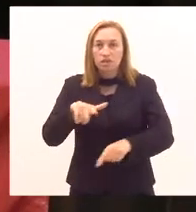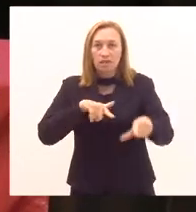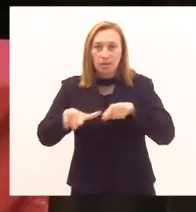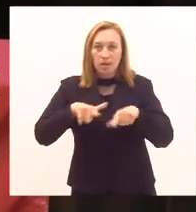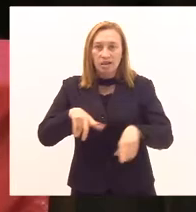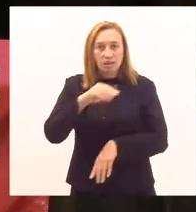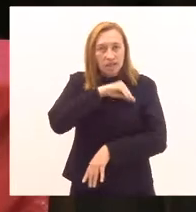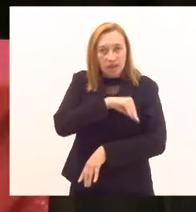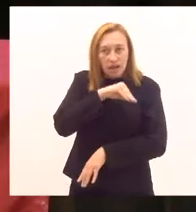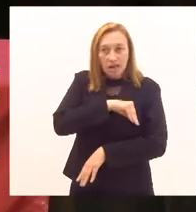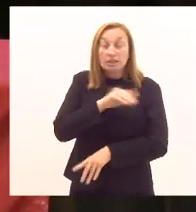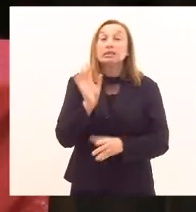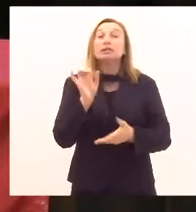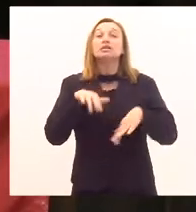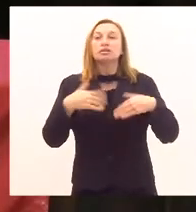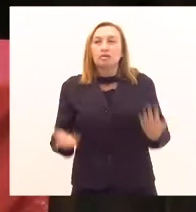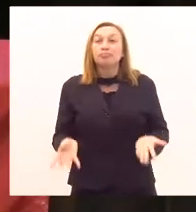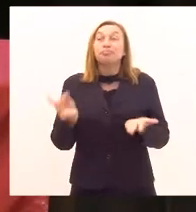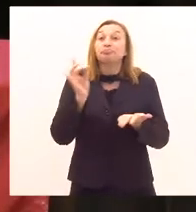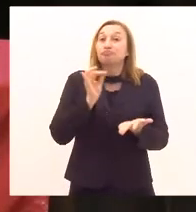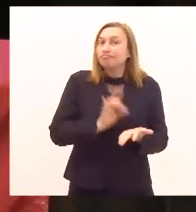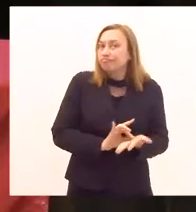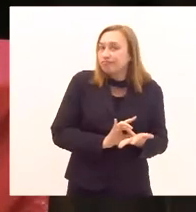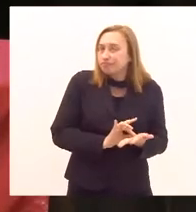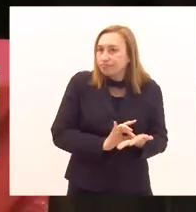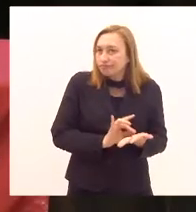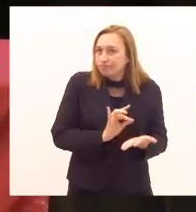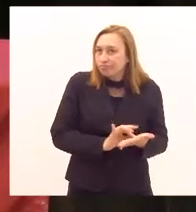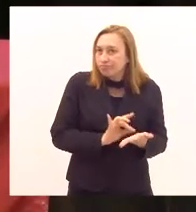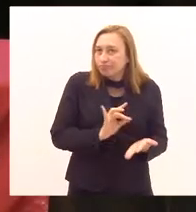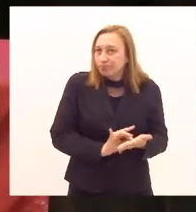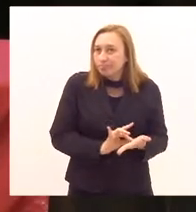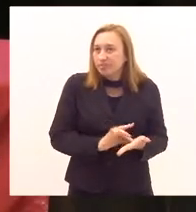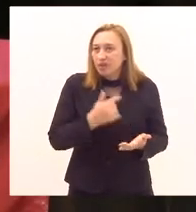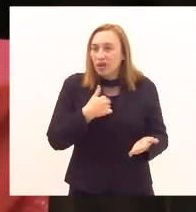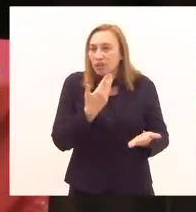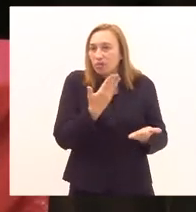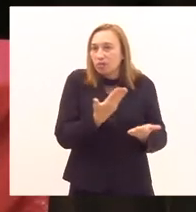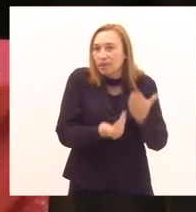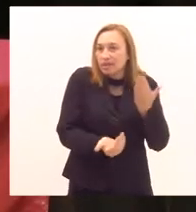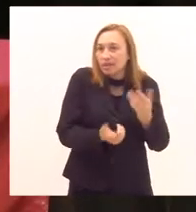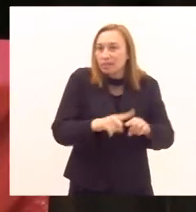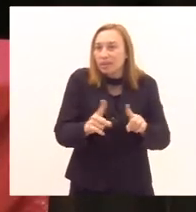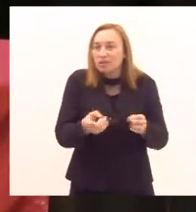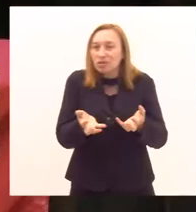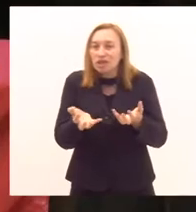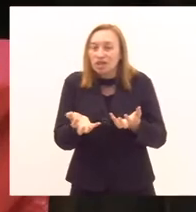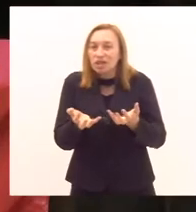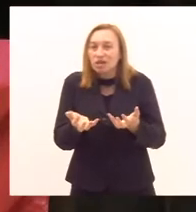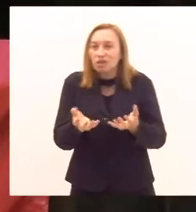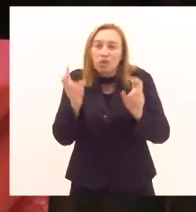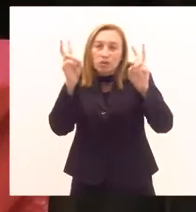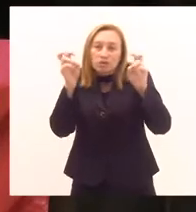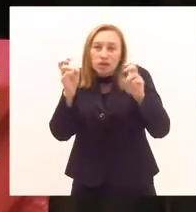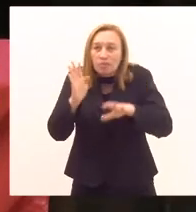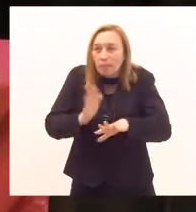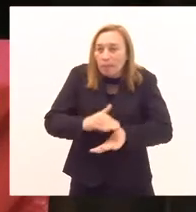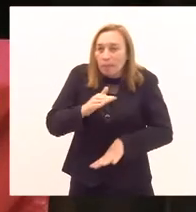renda. Então, na verdade, eu fui derrotado aqui, eu queria um tema mais enxuto, mas eu sempre